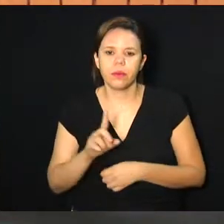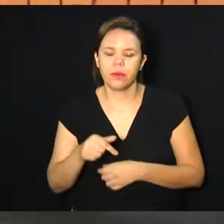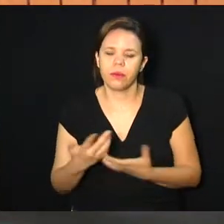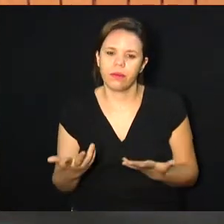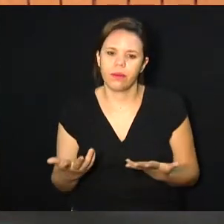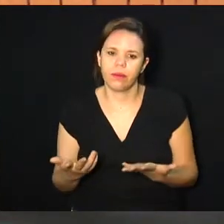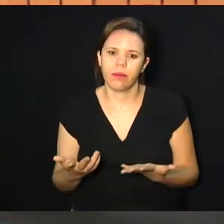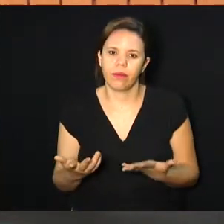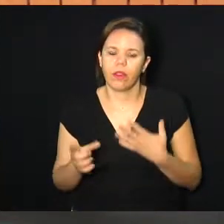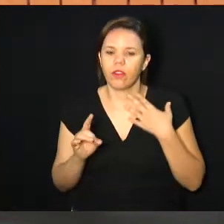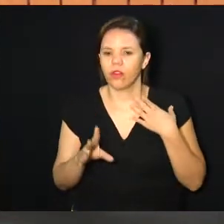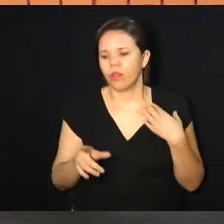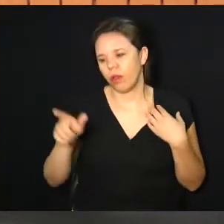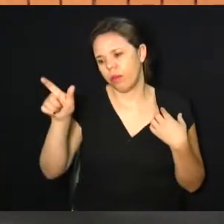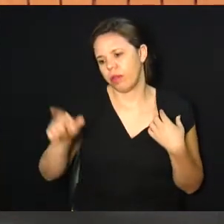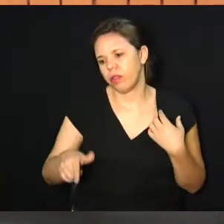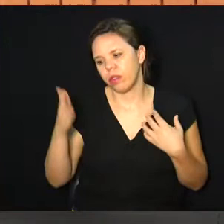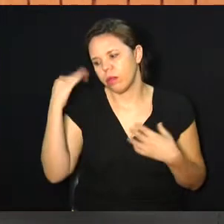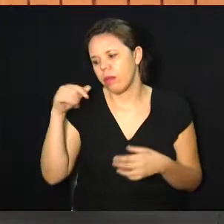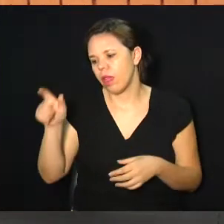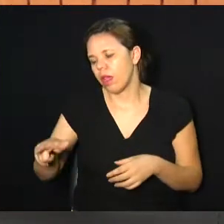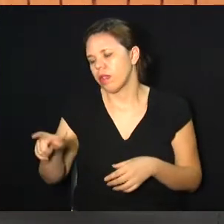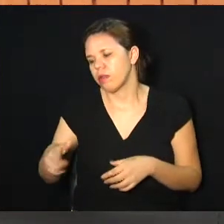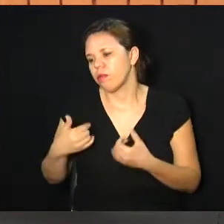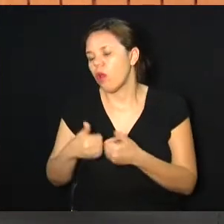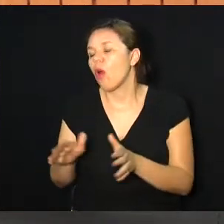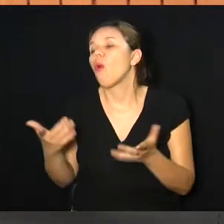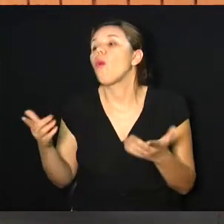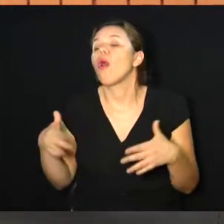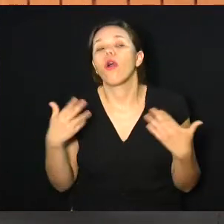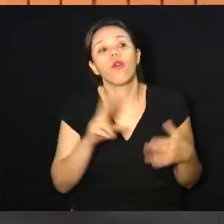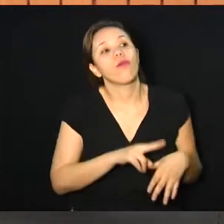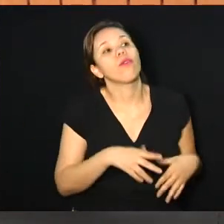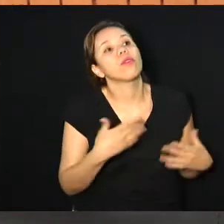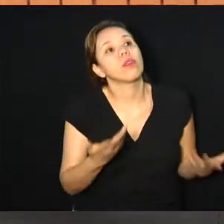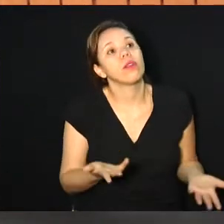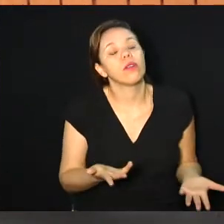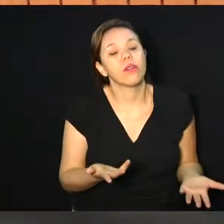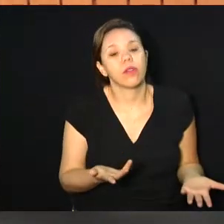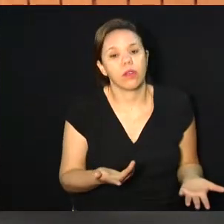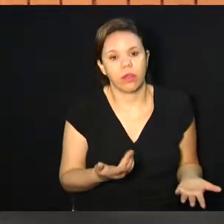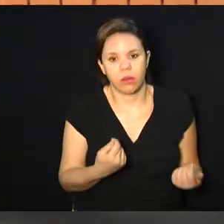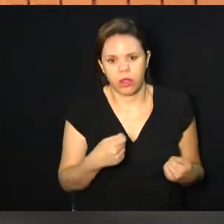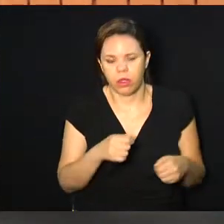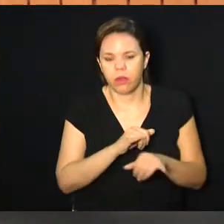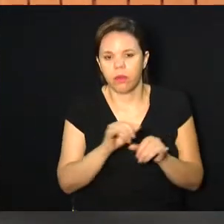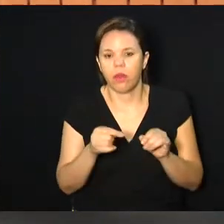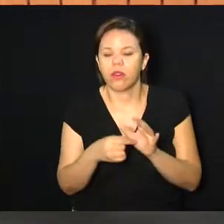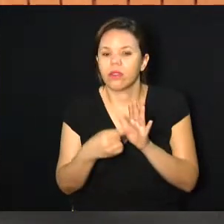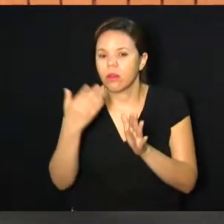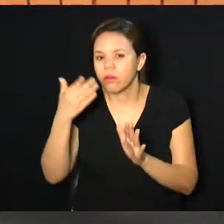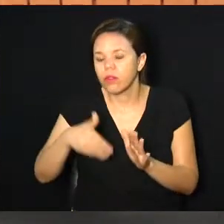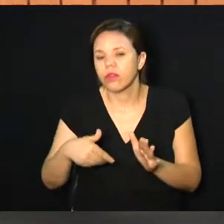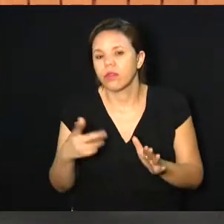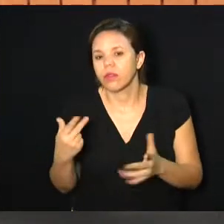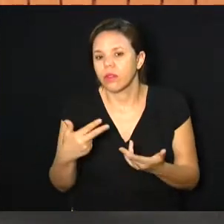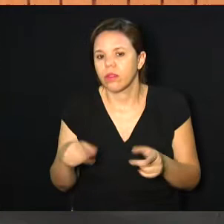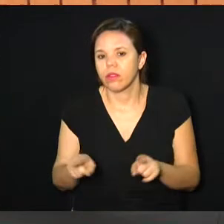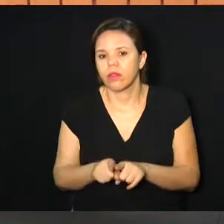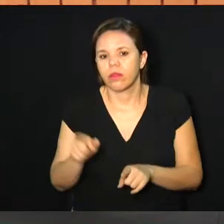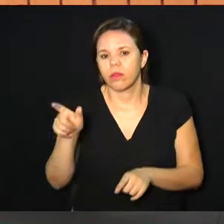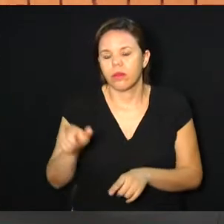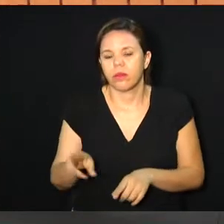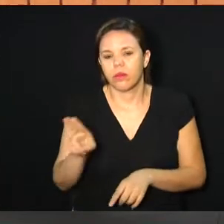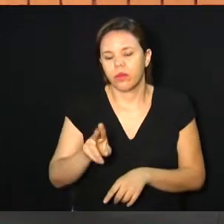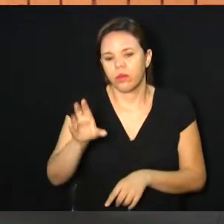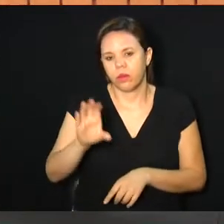a cargo do usuário saber, a minha linha é essa, qual será que eu vou usar agora? Acho que isso, como disseram, é uma das coisas que mais pega para o